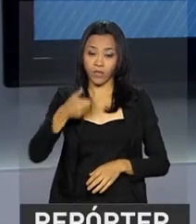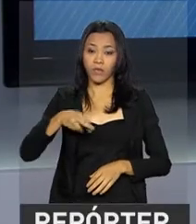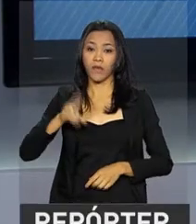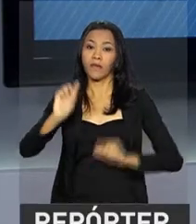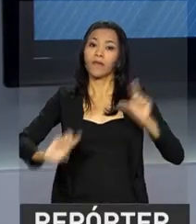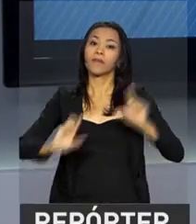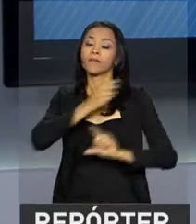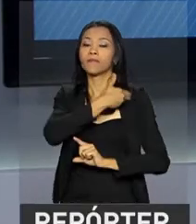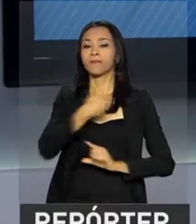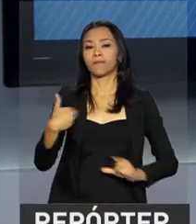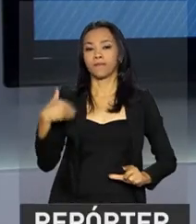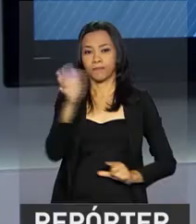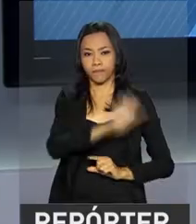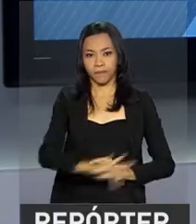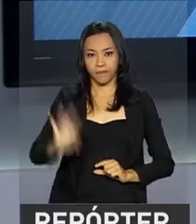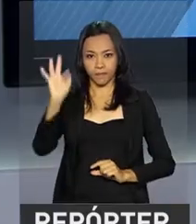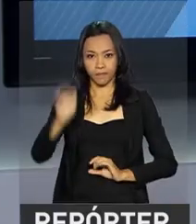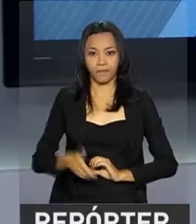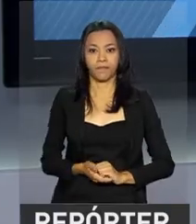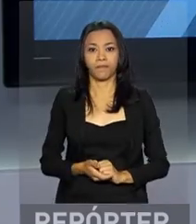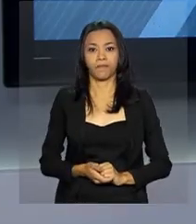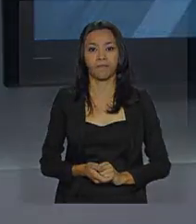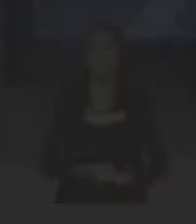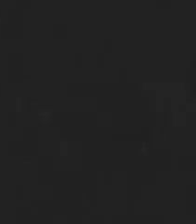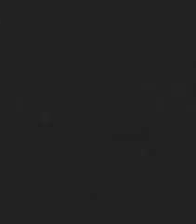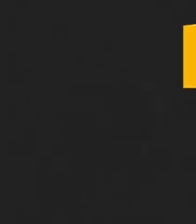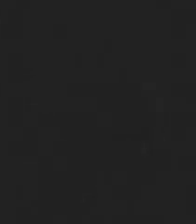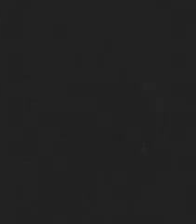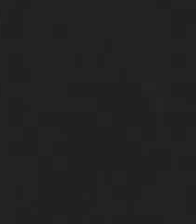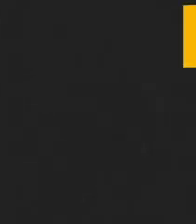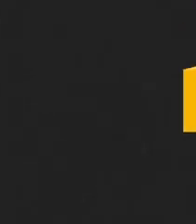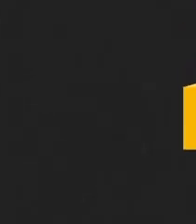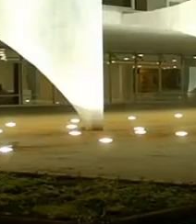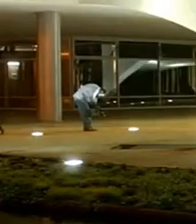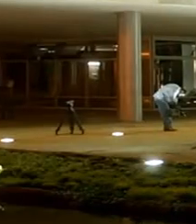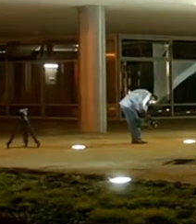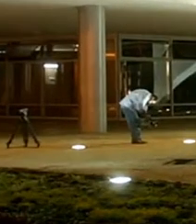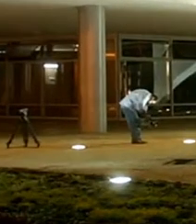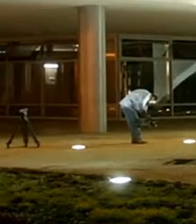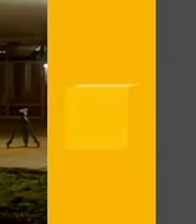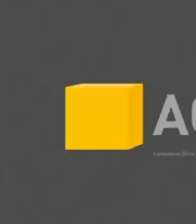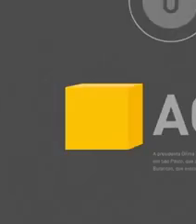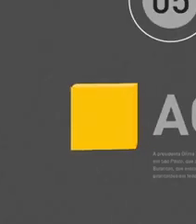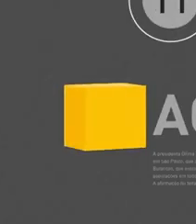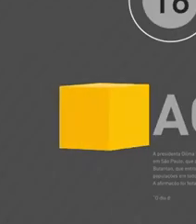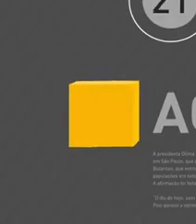com a gente na NBR, a TV do Governo Federal.